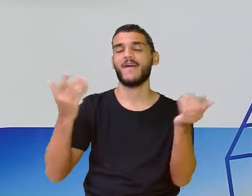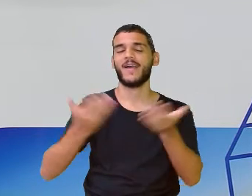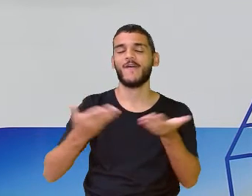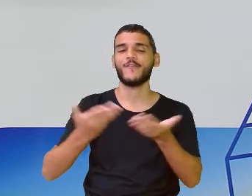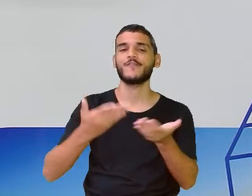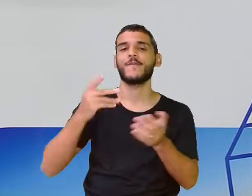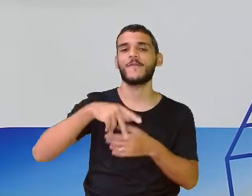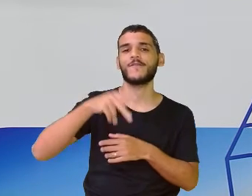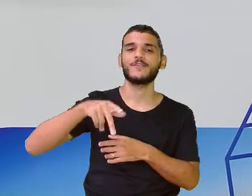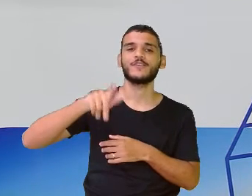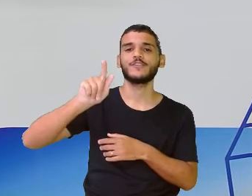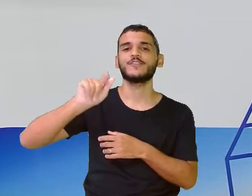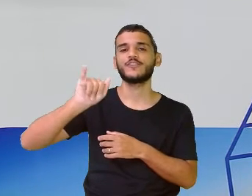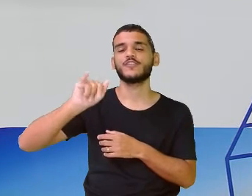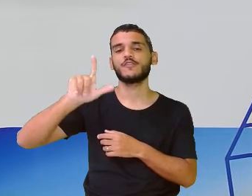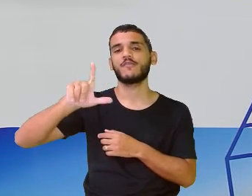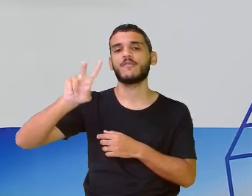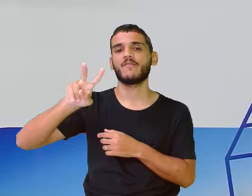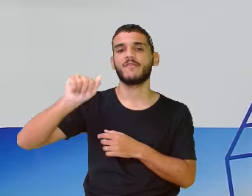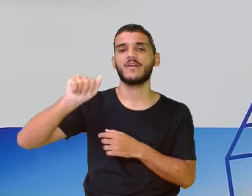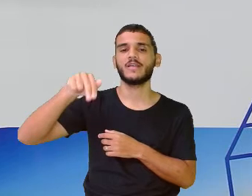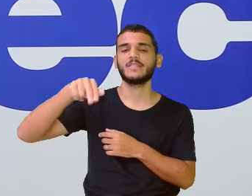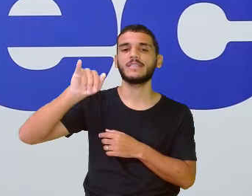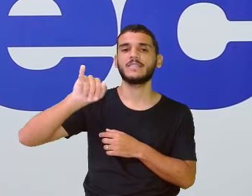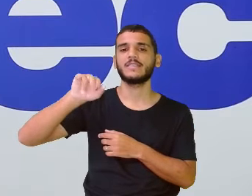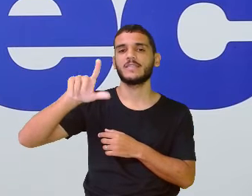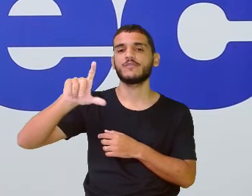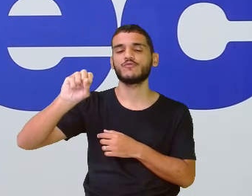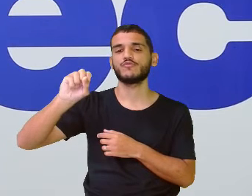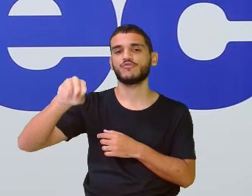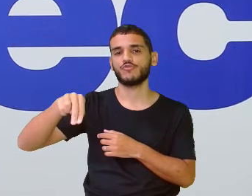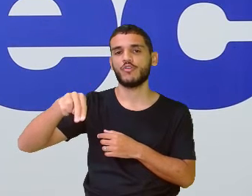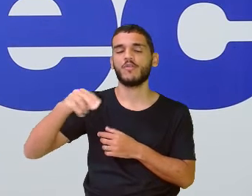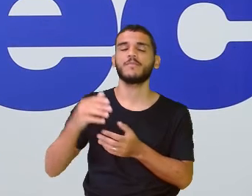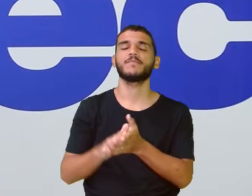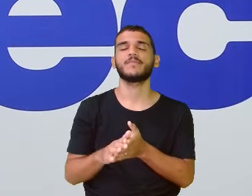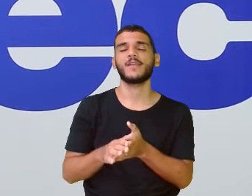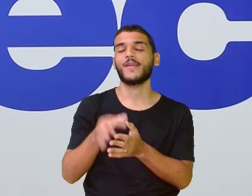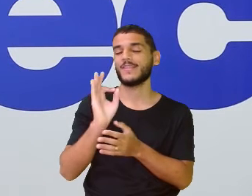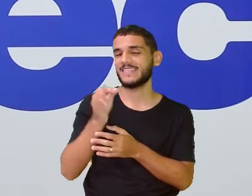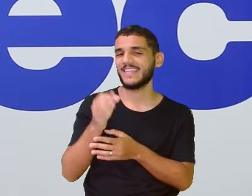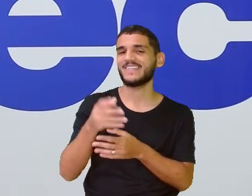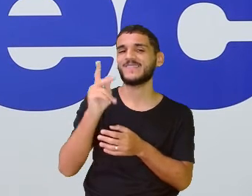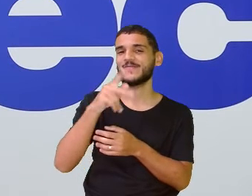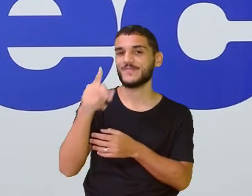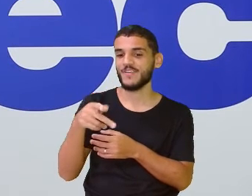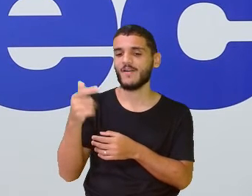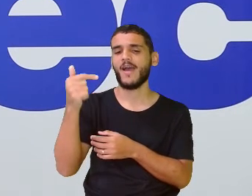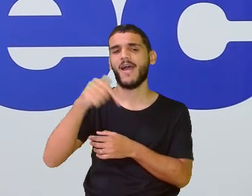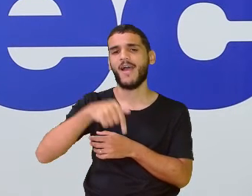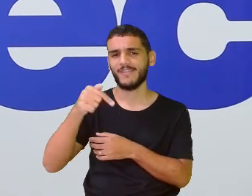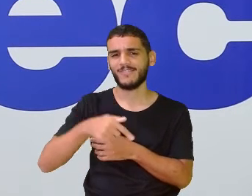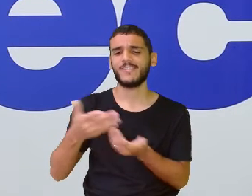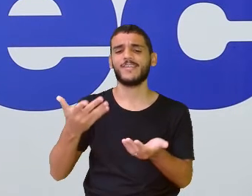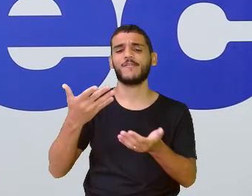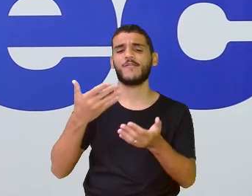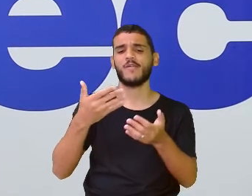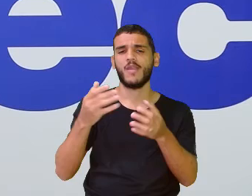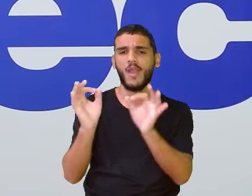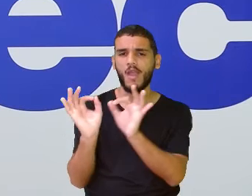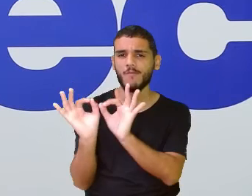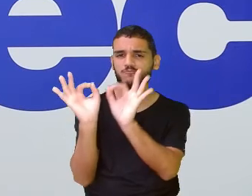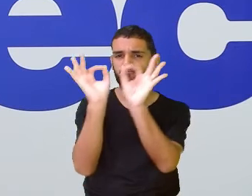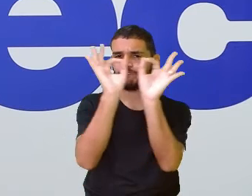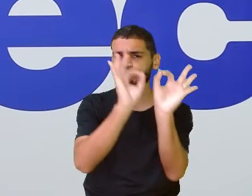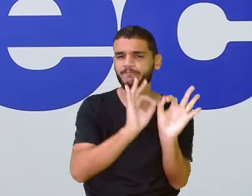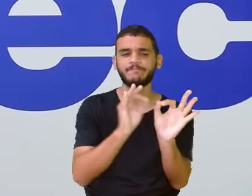professor Givanilson Soares. Bom dia, professor, bem-vindo. Tudo certinho, professora, estou por aqui também acompanhando já, muita